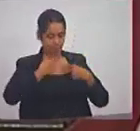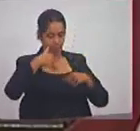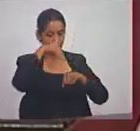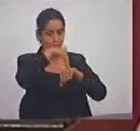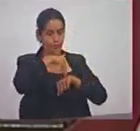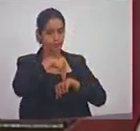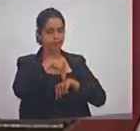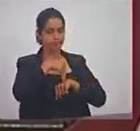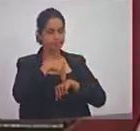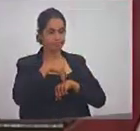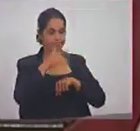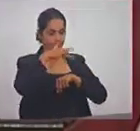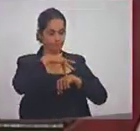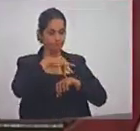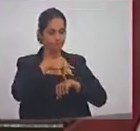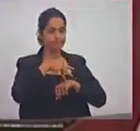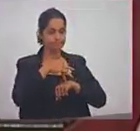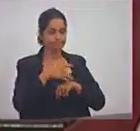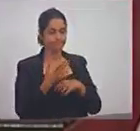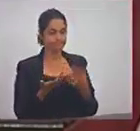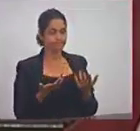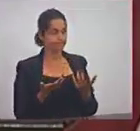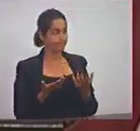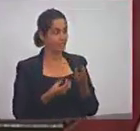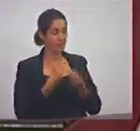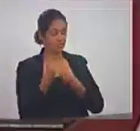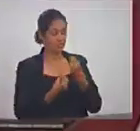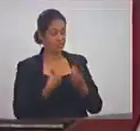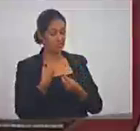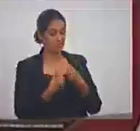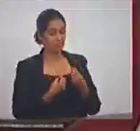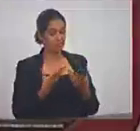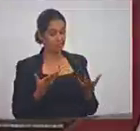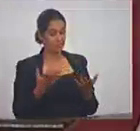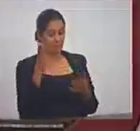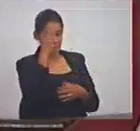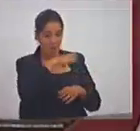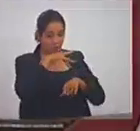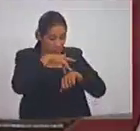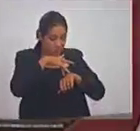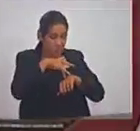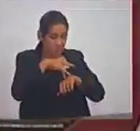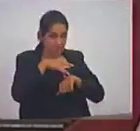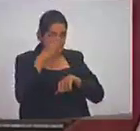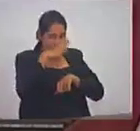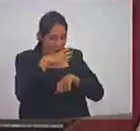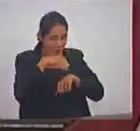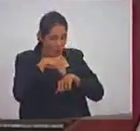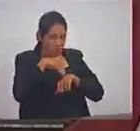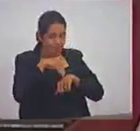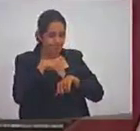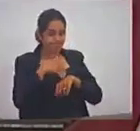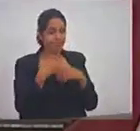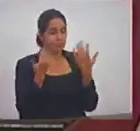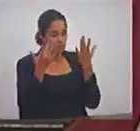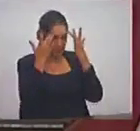Ela é bem atuante. E ela foge do razoável. Infelizmente é assim. Mas não tem problema. Eu desejo boa sorte